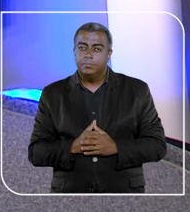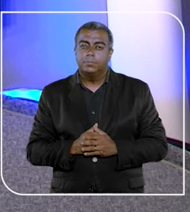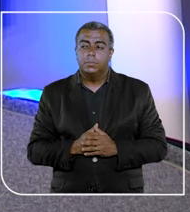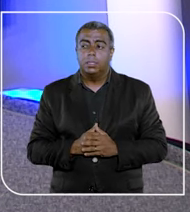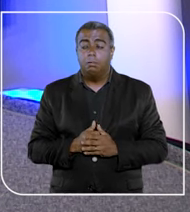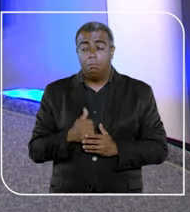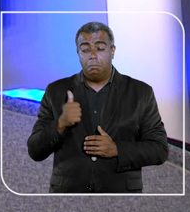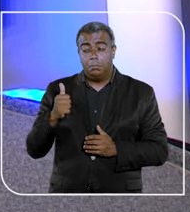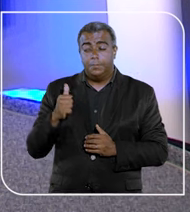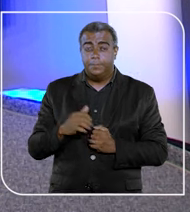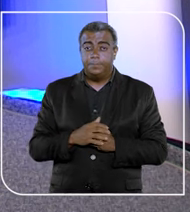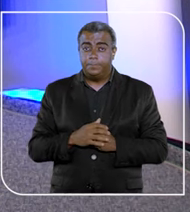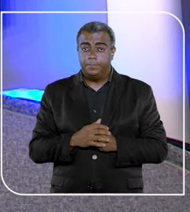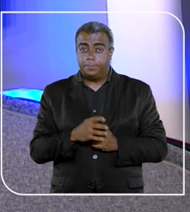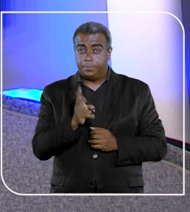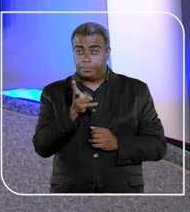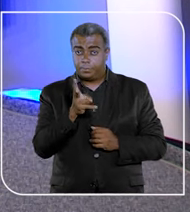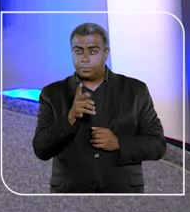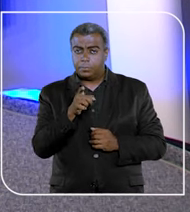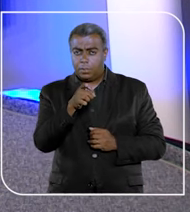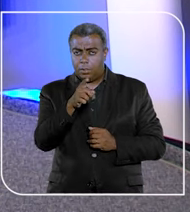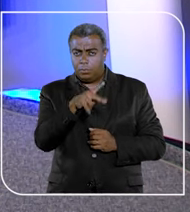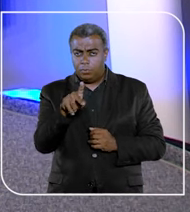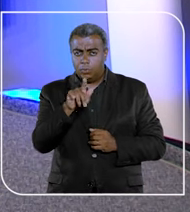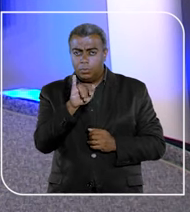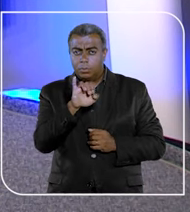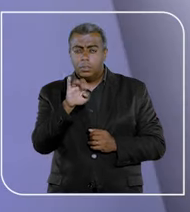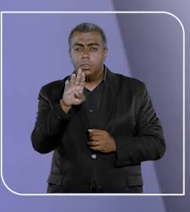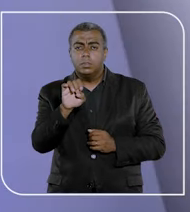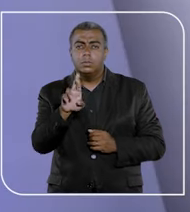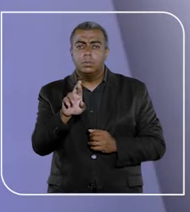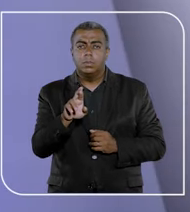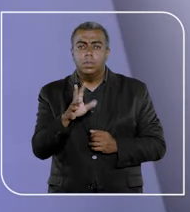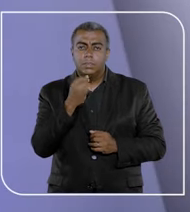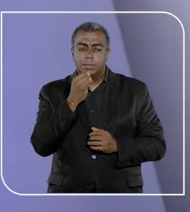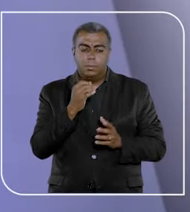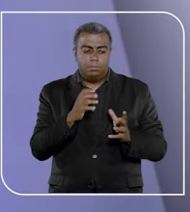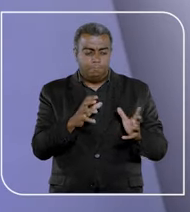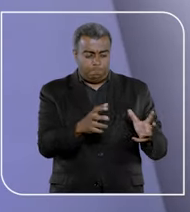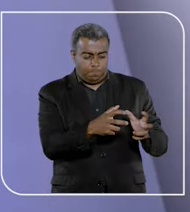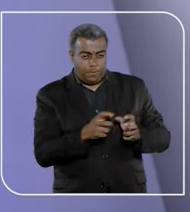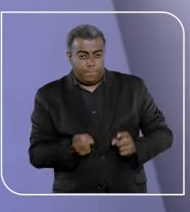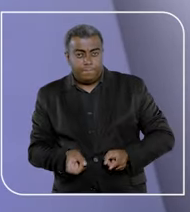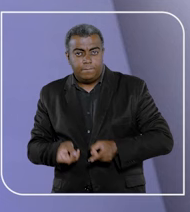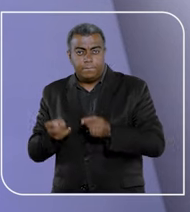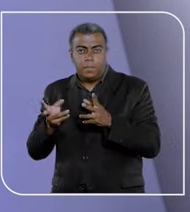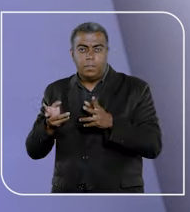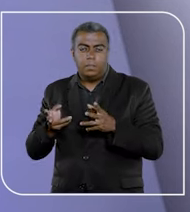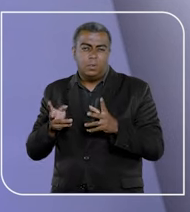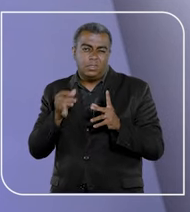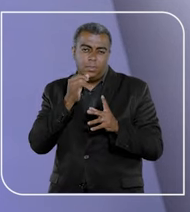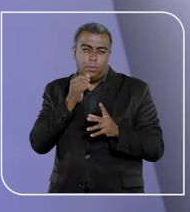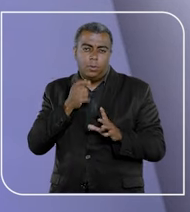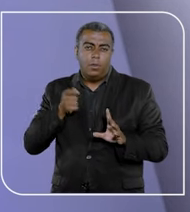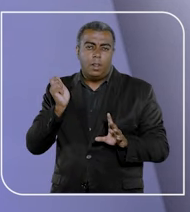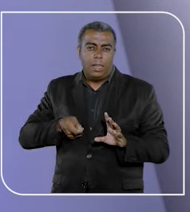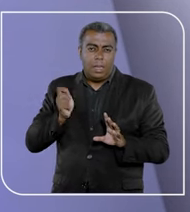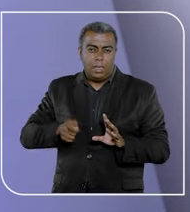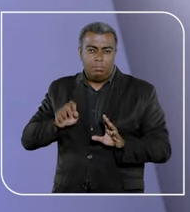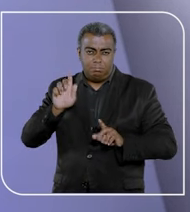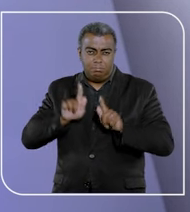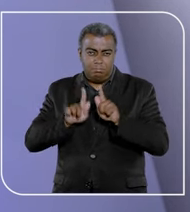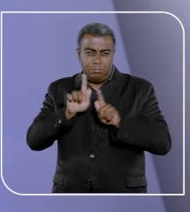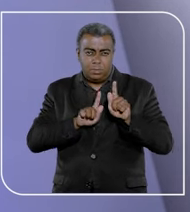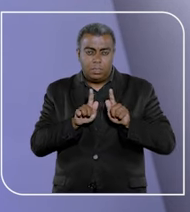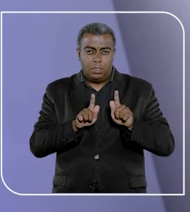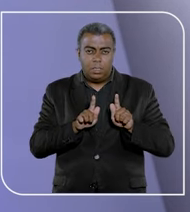delas. Uhum. É, ainda com você, professor Gilberto, quando a alienação ocorre por meio eletrônico, no caso do